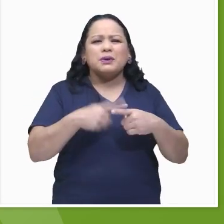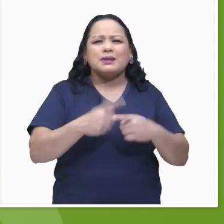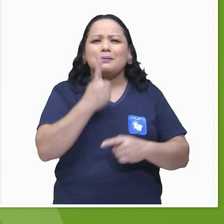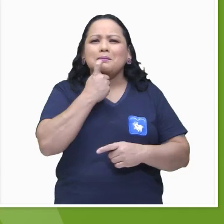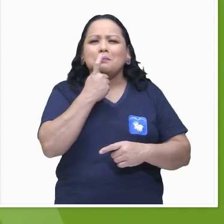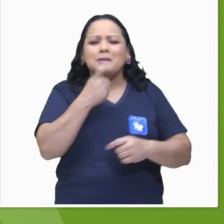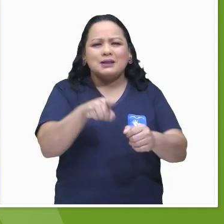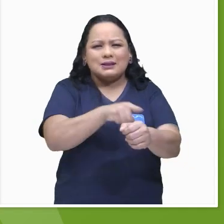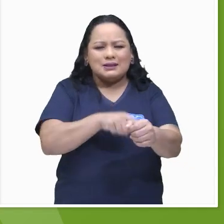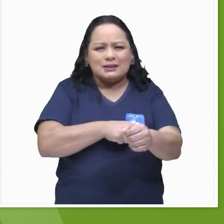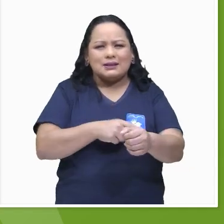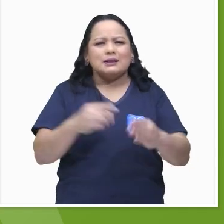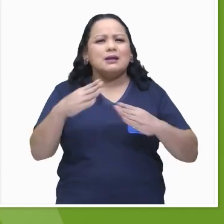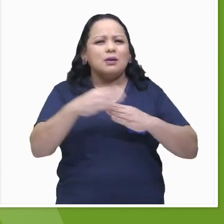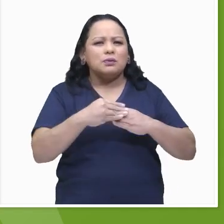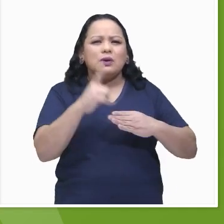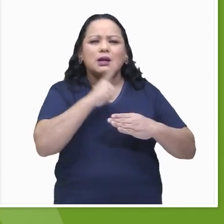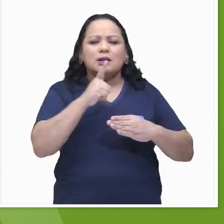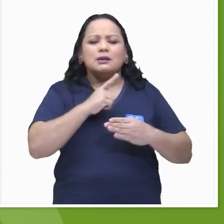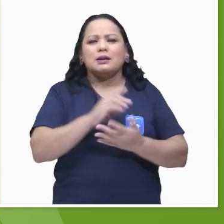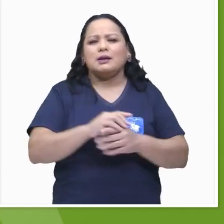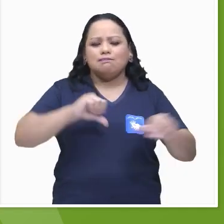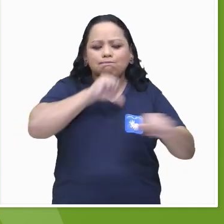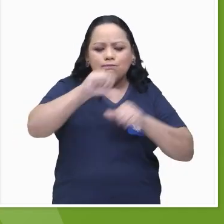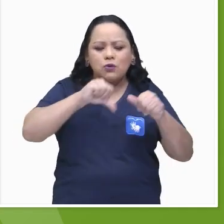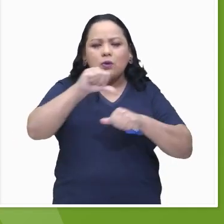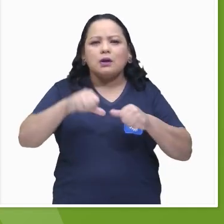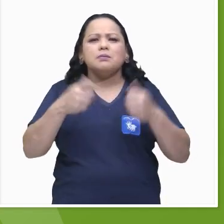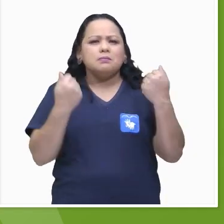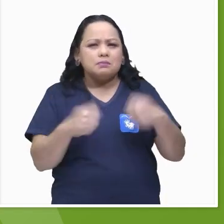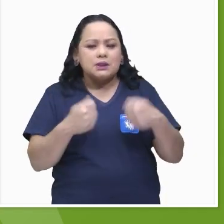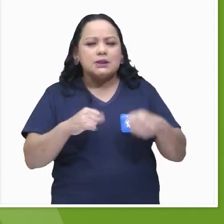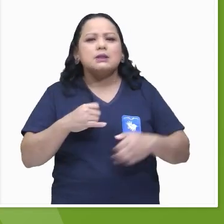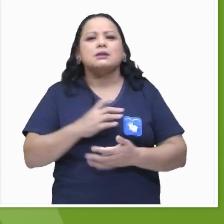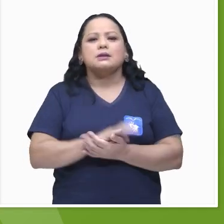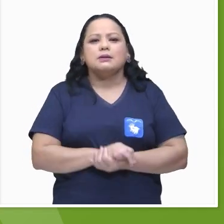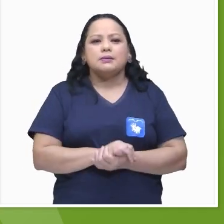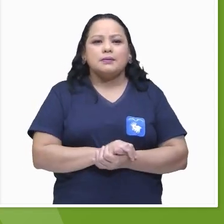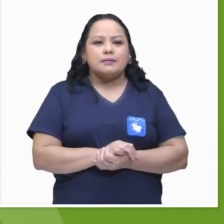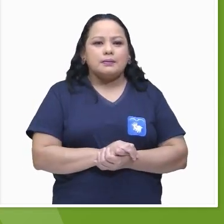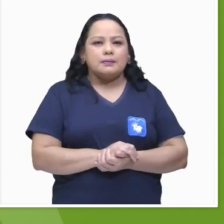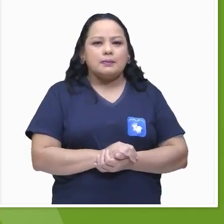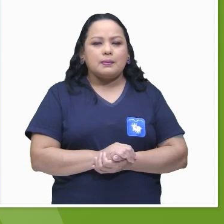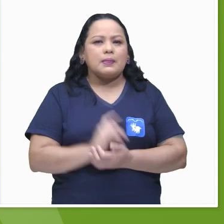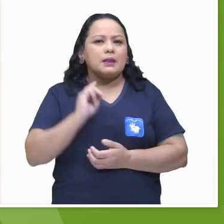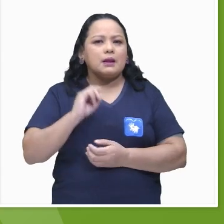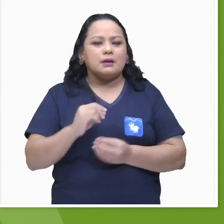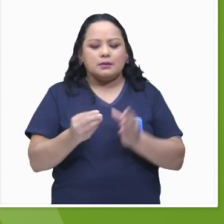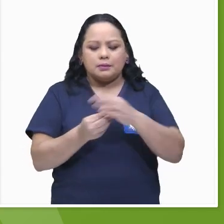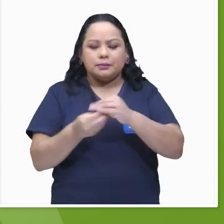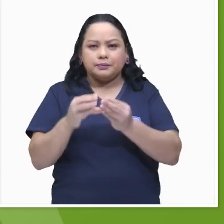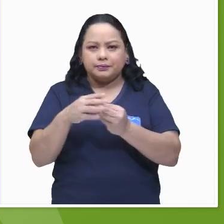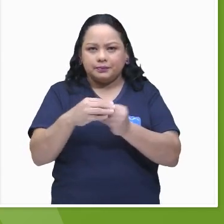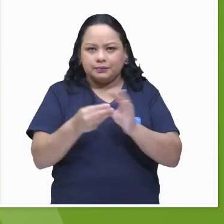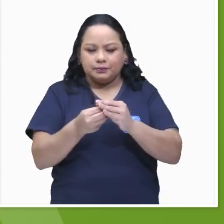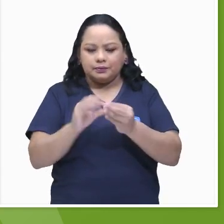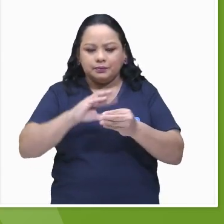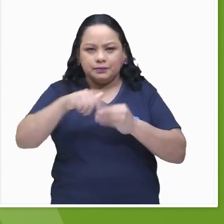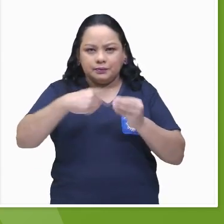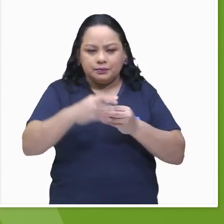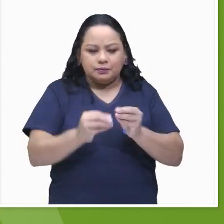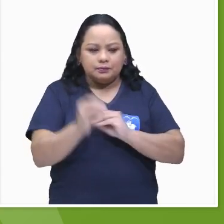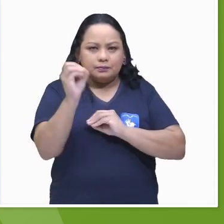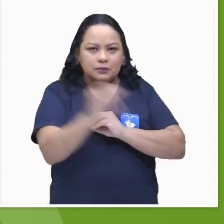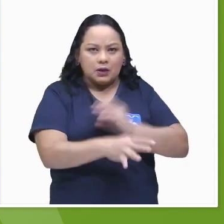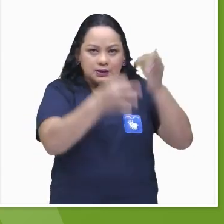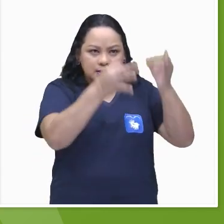ali, né? No absorvente, então é importante sempre estar trocando. Fazer o descarte corretamente, né? Jogar no local